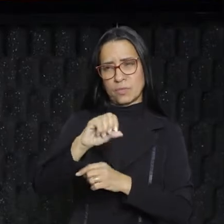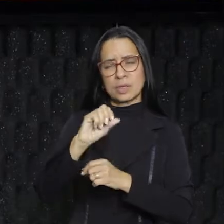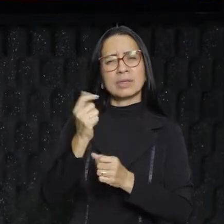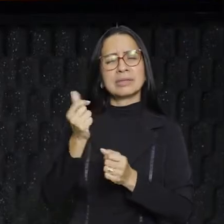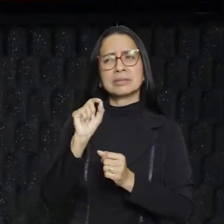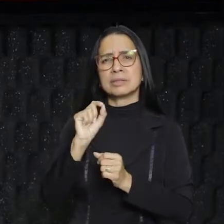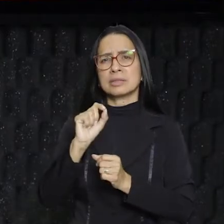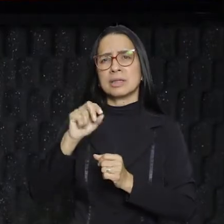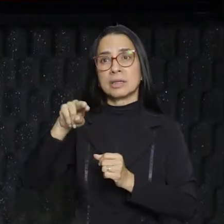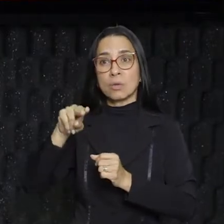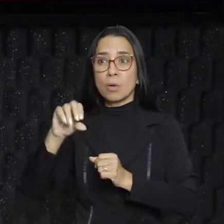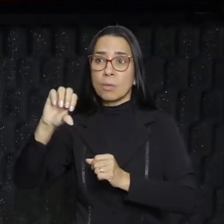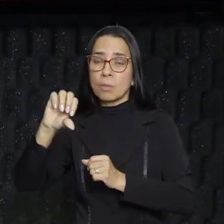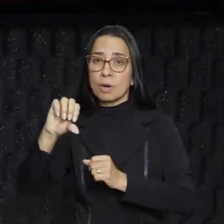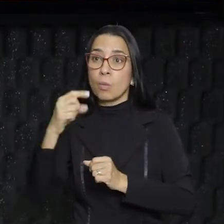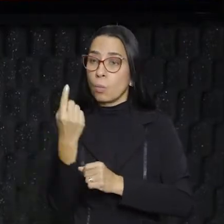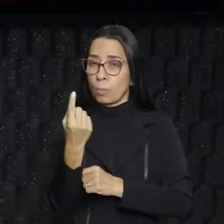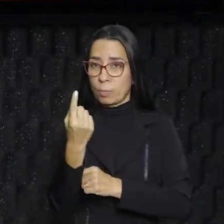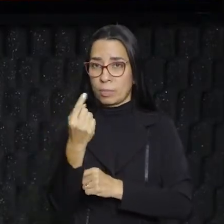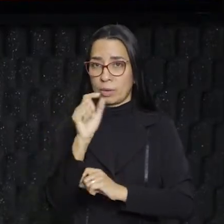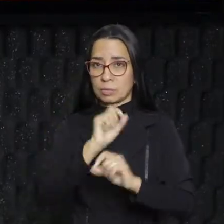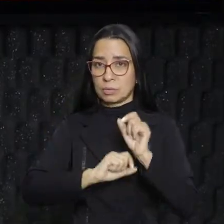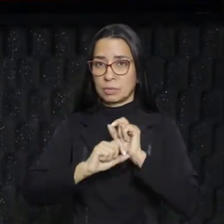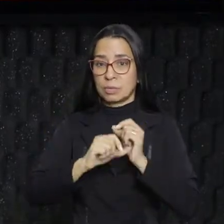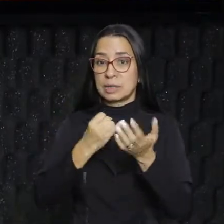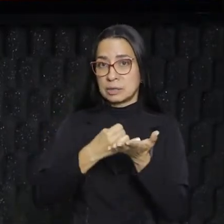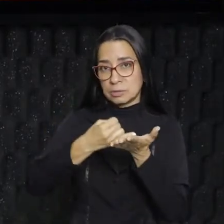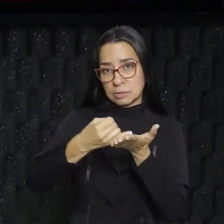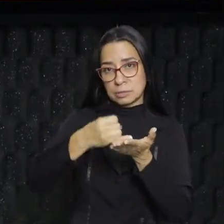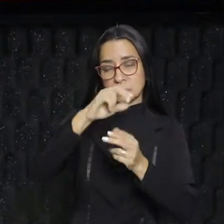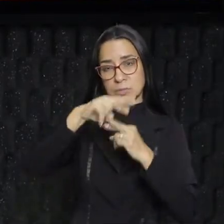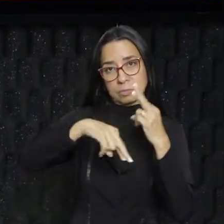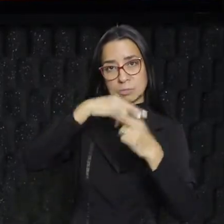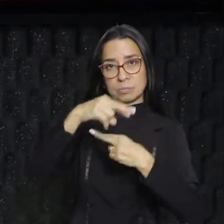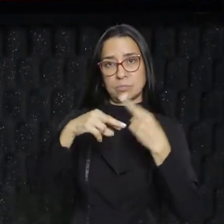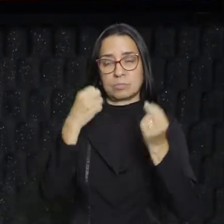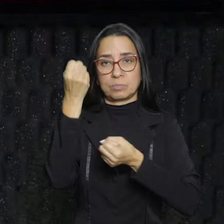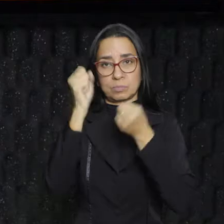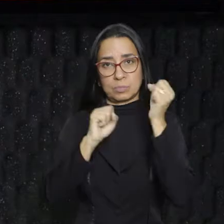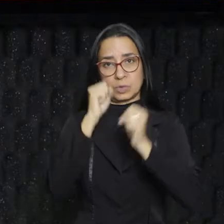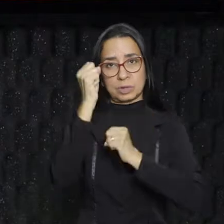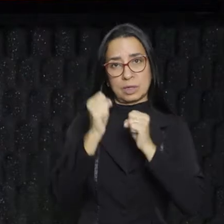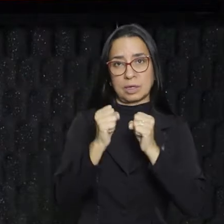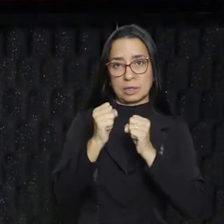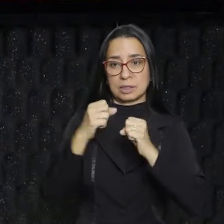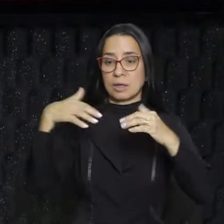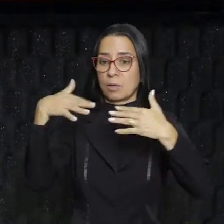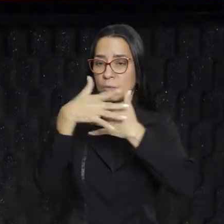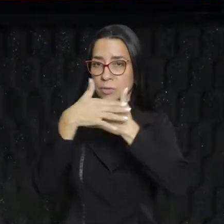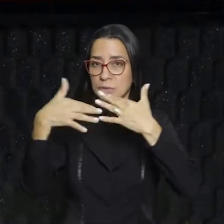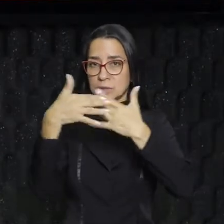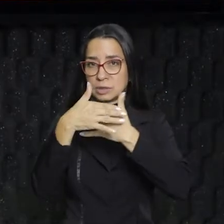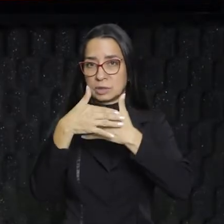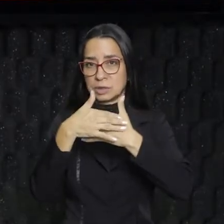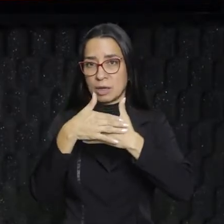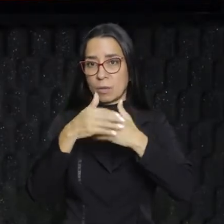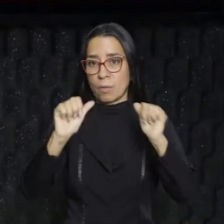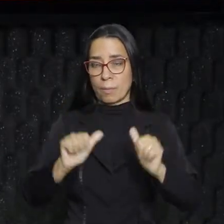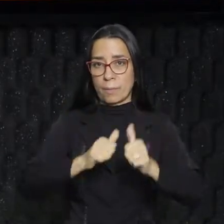se inicia as revoluções industriais e, por consequência, a urbanização e, a posterior, a melhora na qualidade de